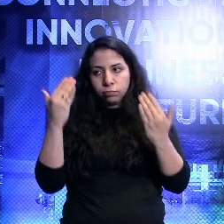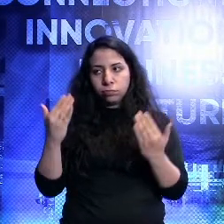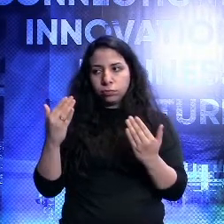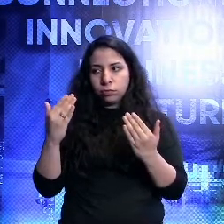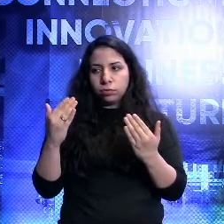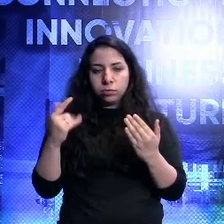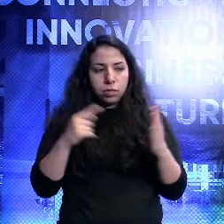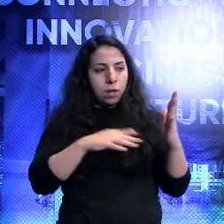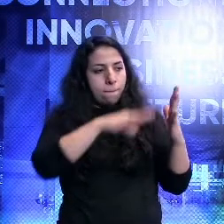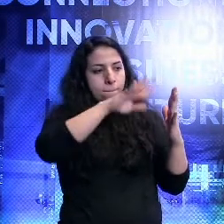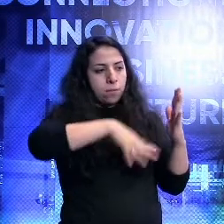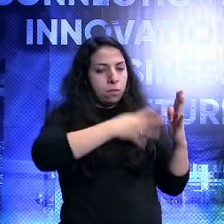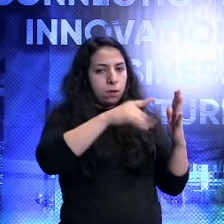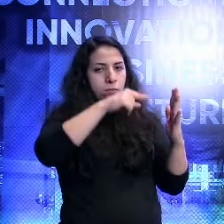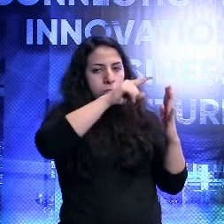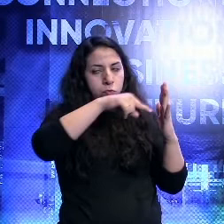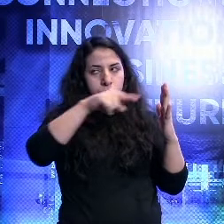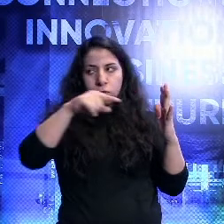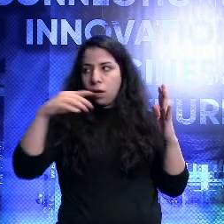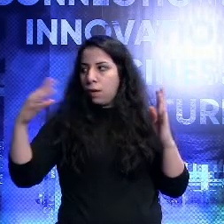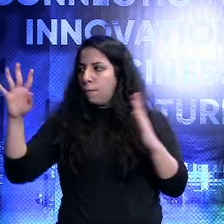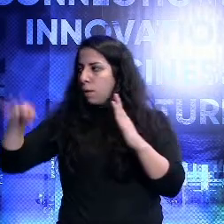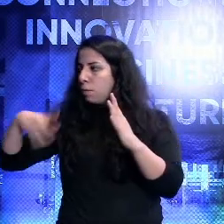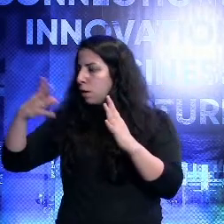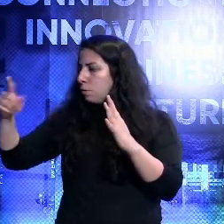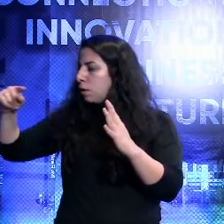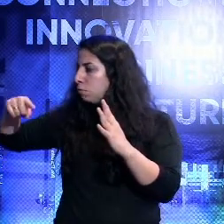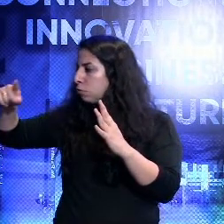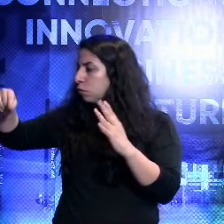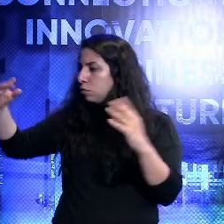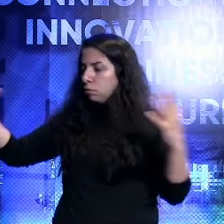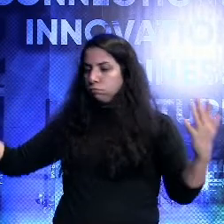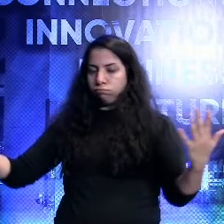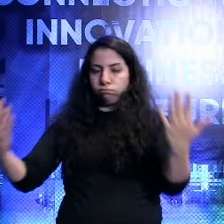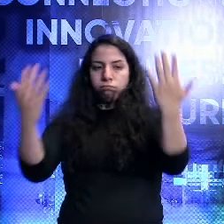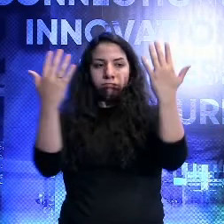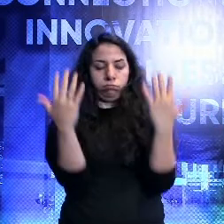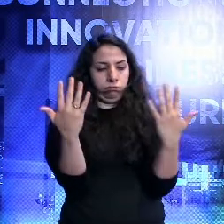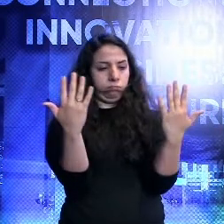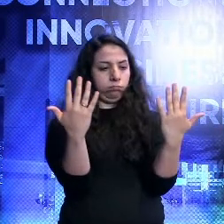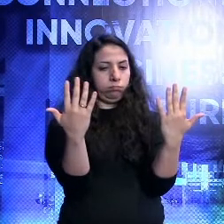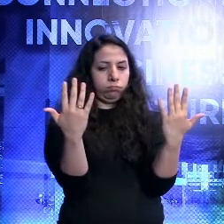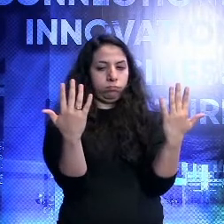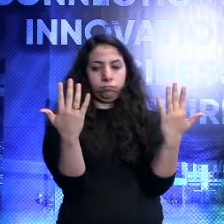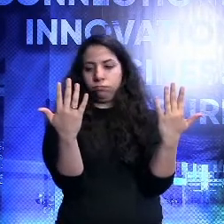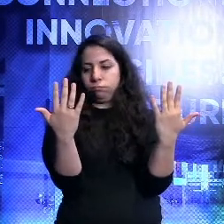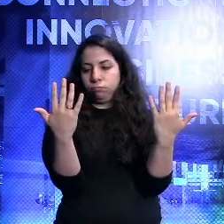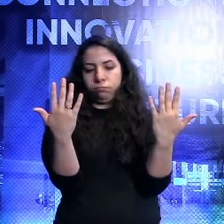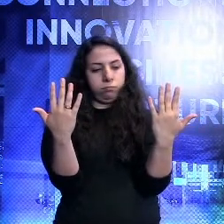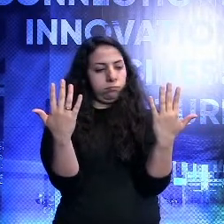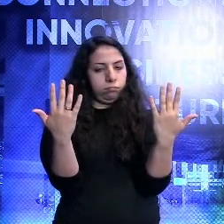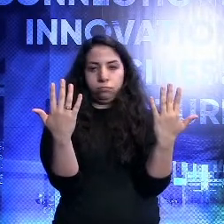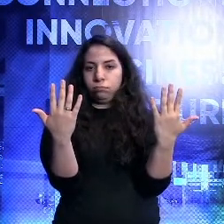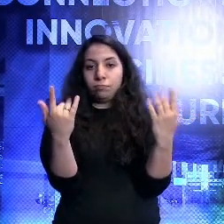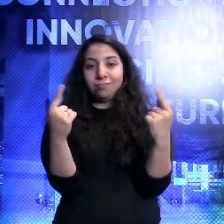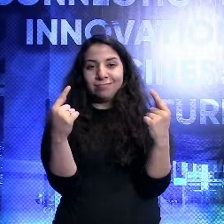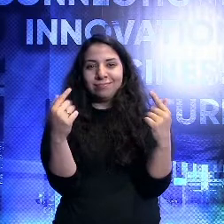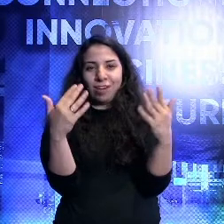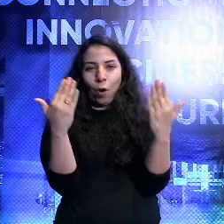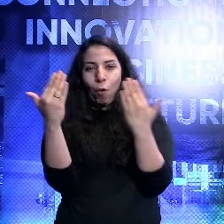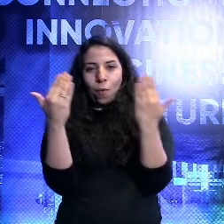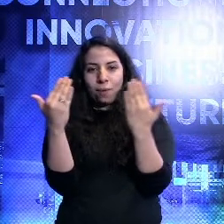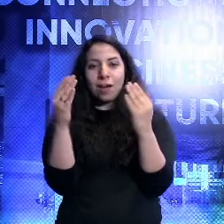dos meus clientes, e eu descubro o meu perfil demográfico, eu vou lá no Facebook e olho como aquele perfil demográfico se comporta com relação a